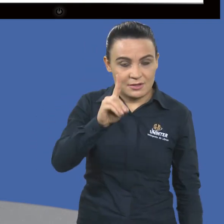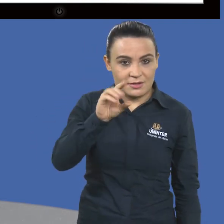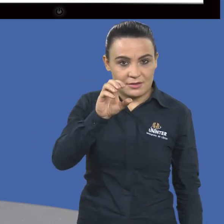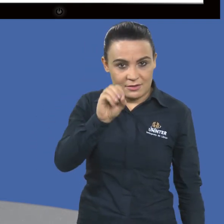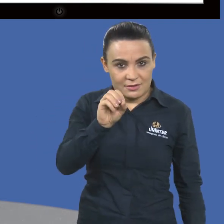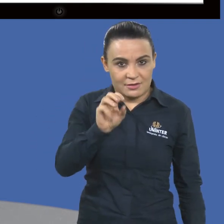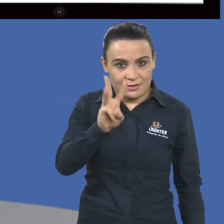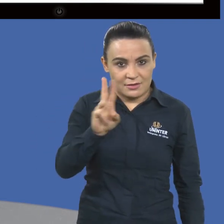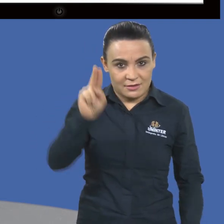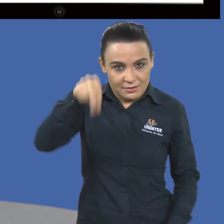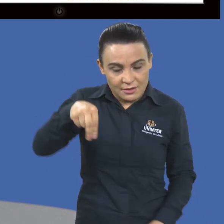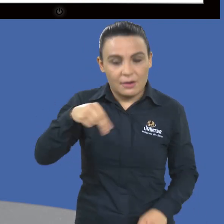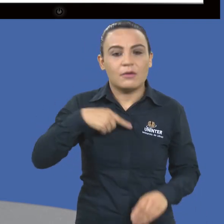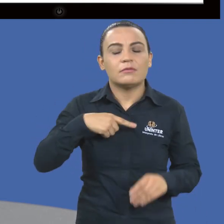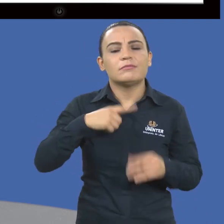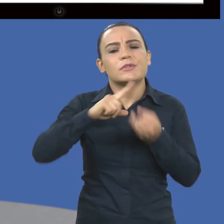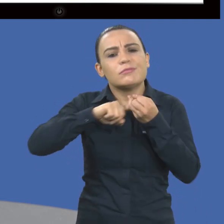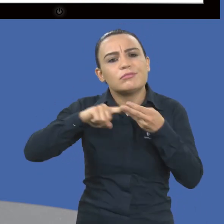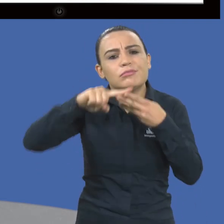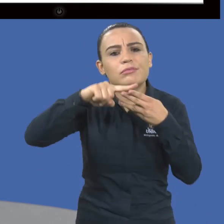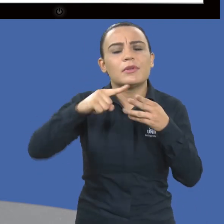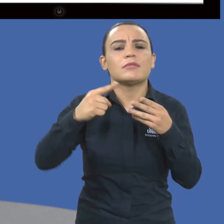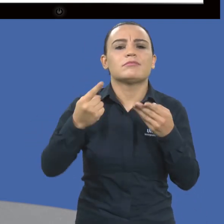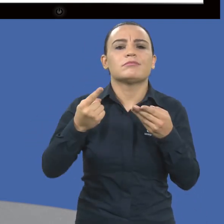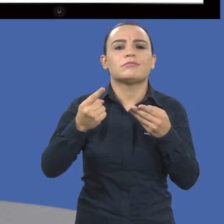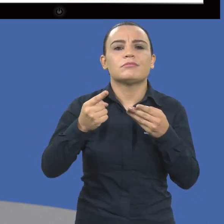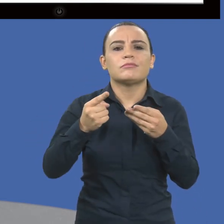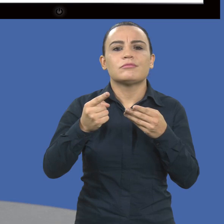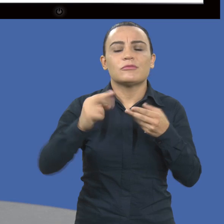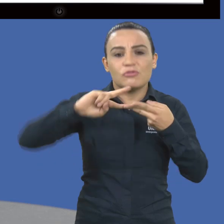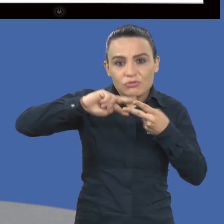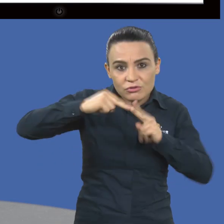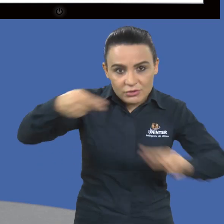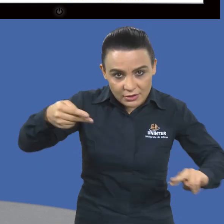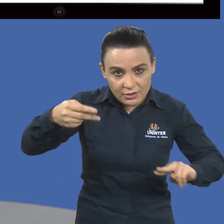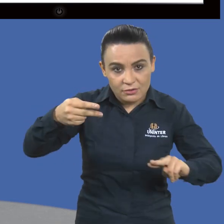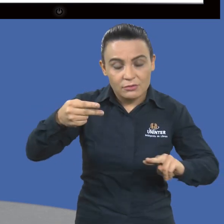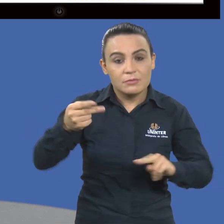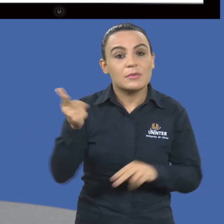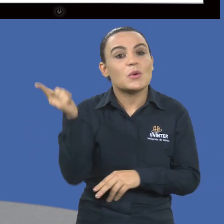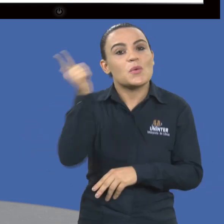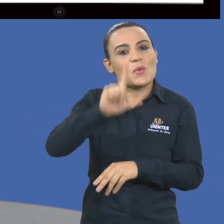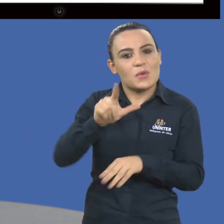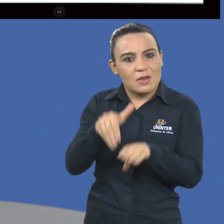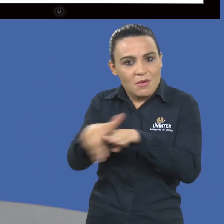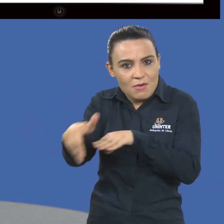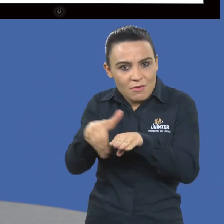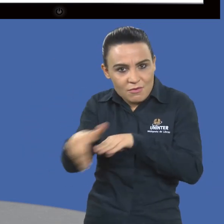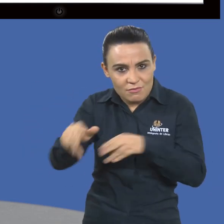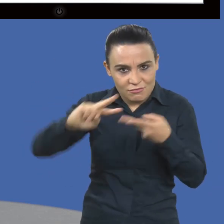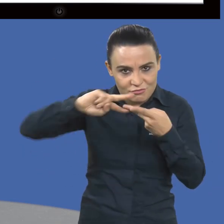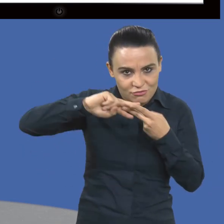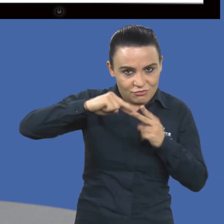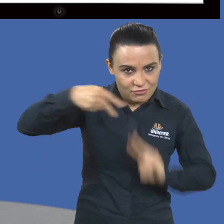Down e os aspectos genéticos para o aconselhamento genético.